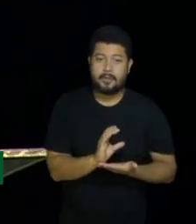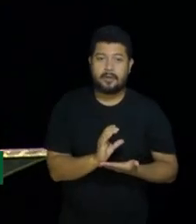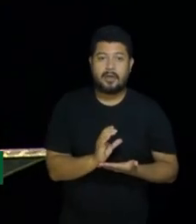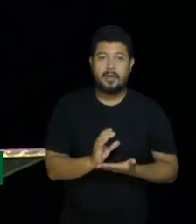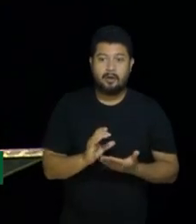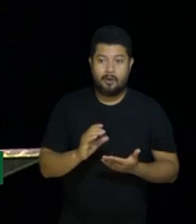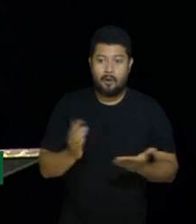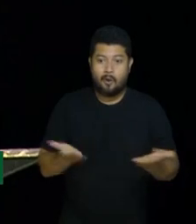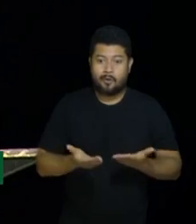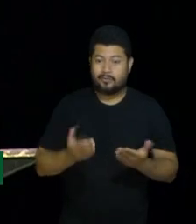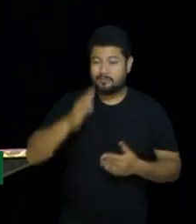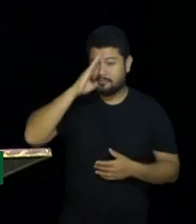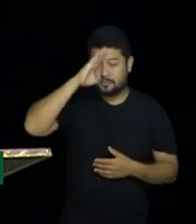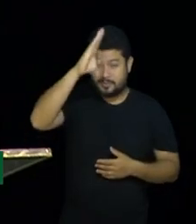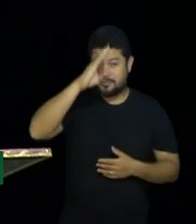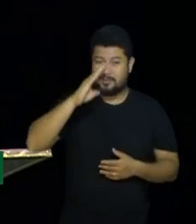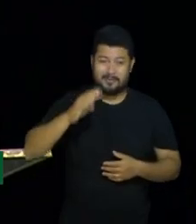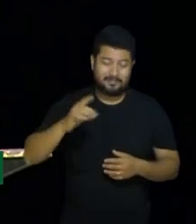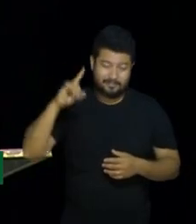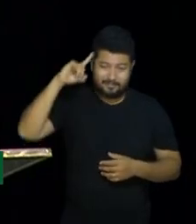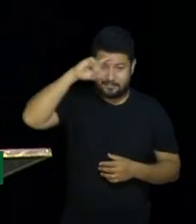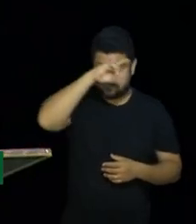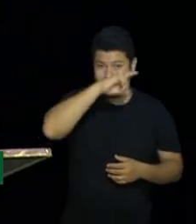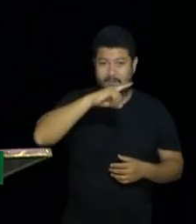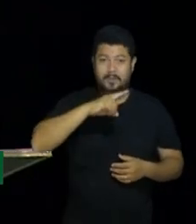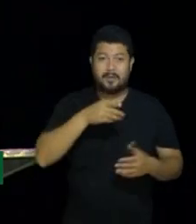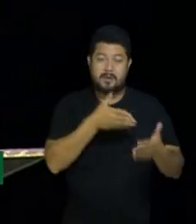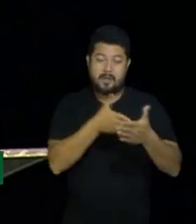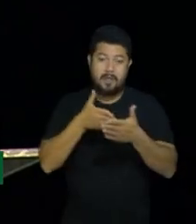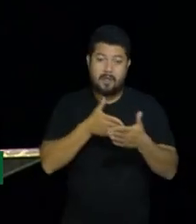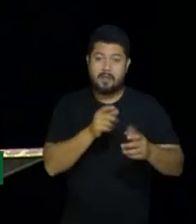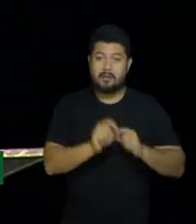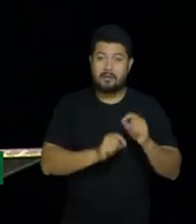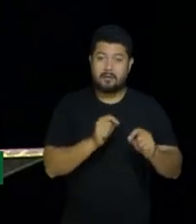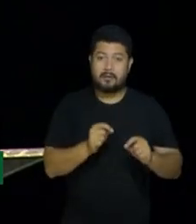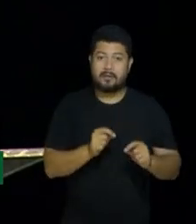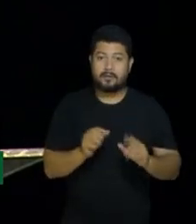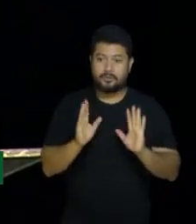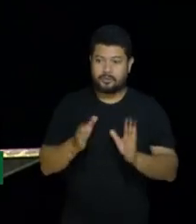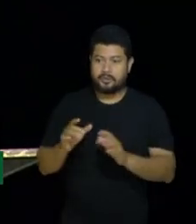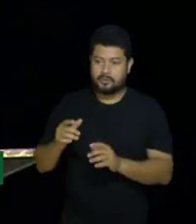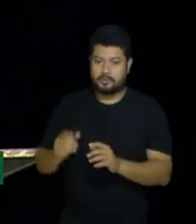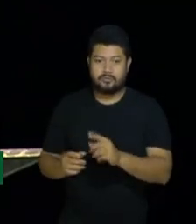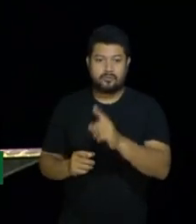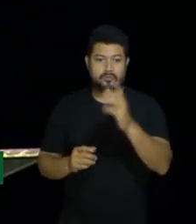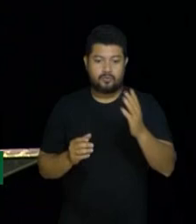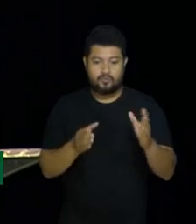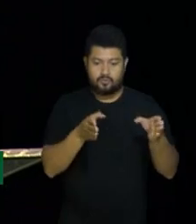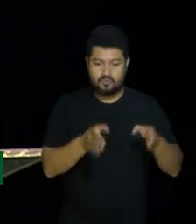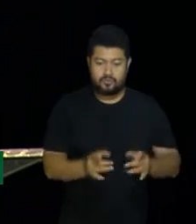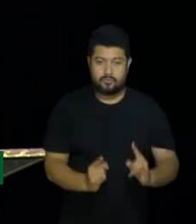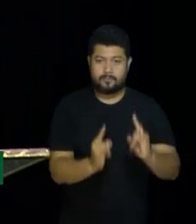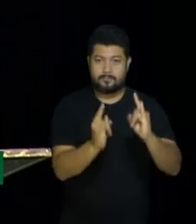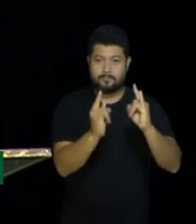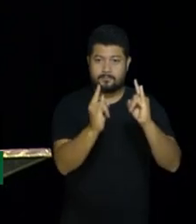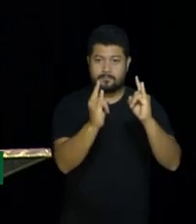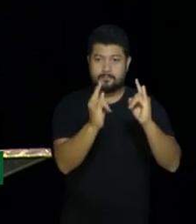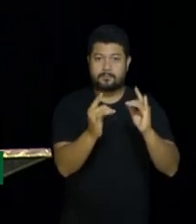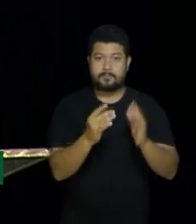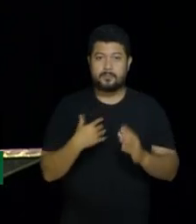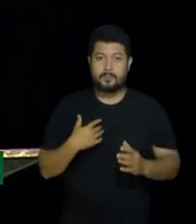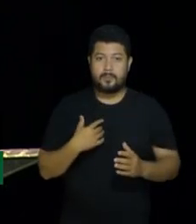hospital aberto mensalmente. Hoje nós já temos o funcionamento de uma torre que trabalha, sim, com déficit